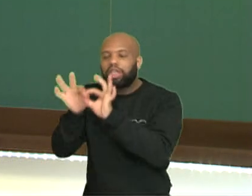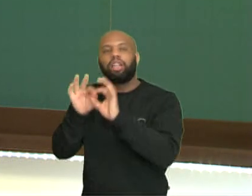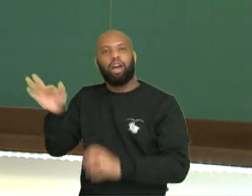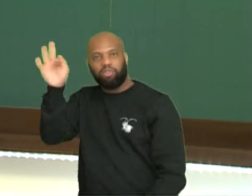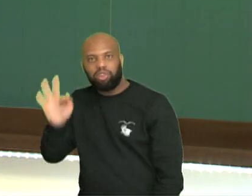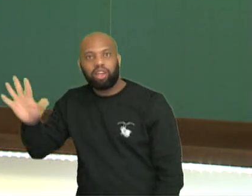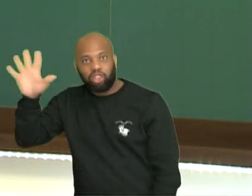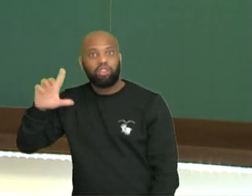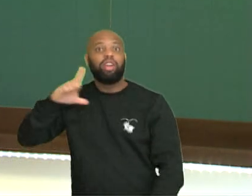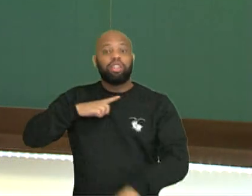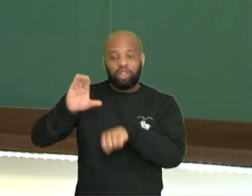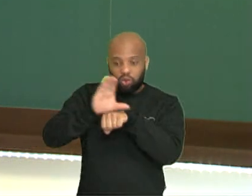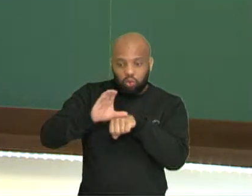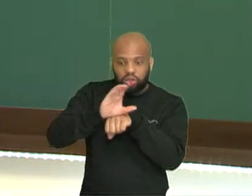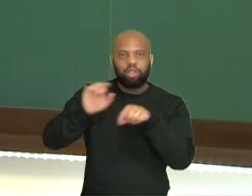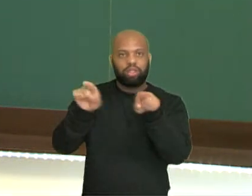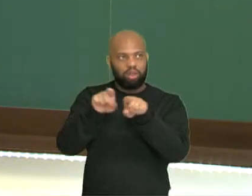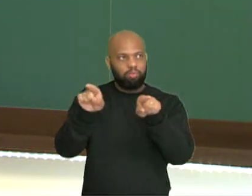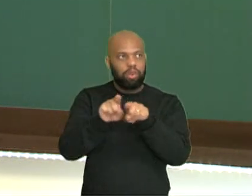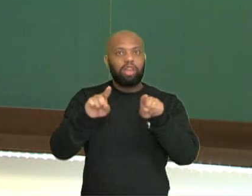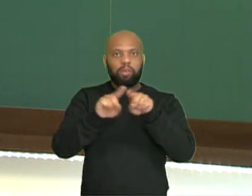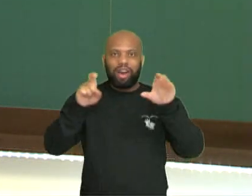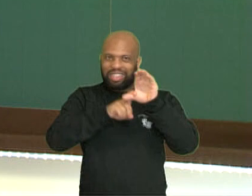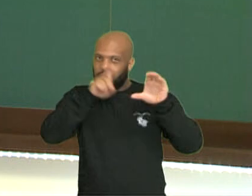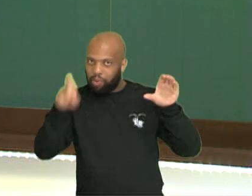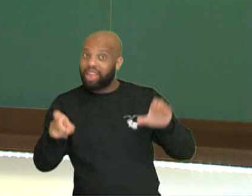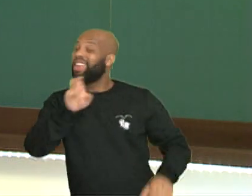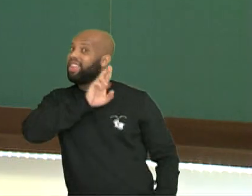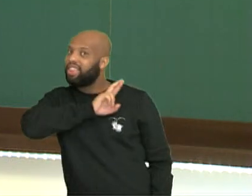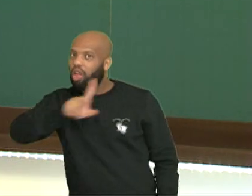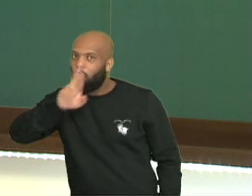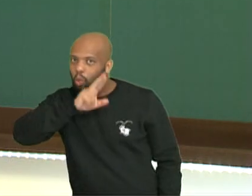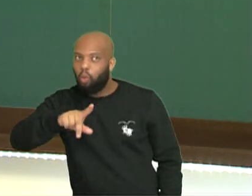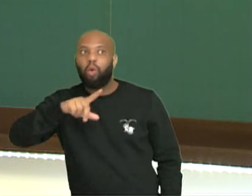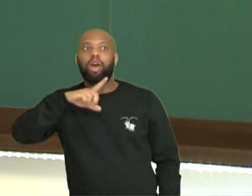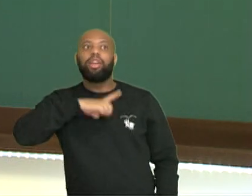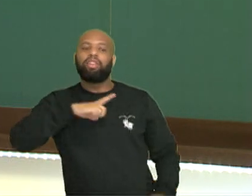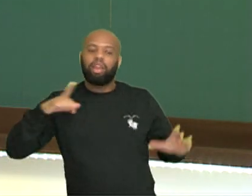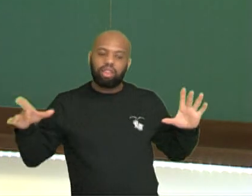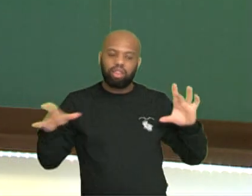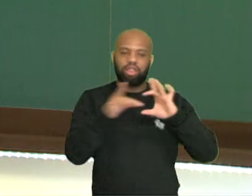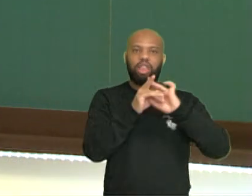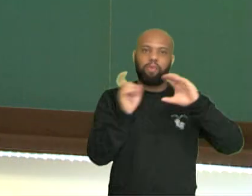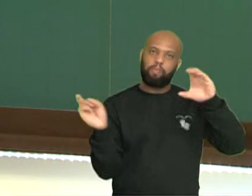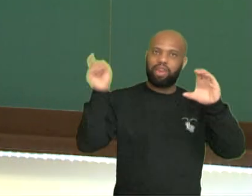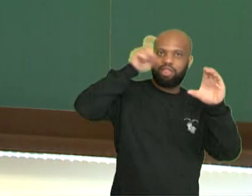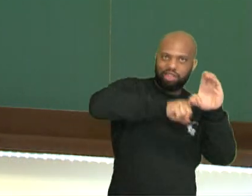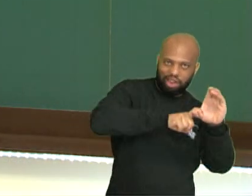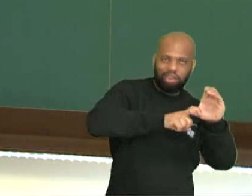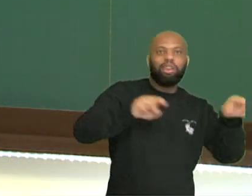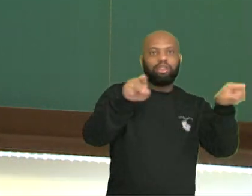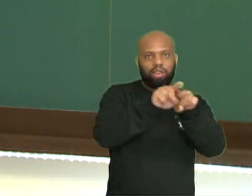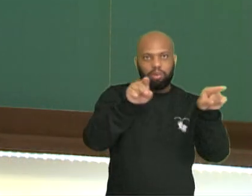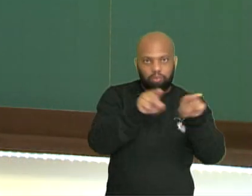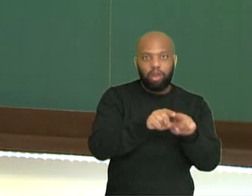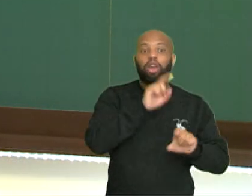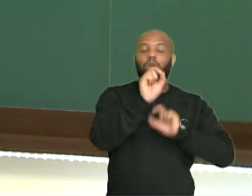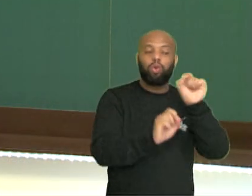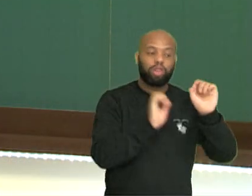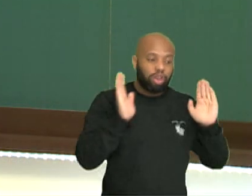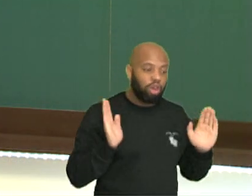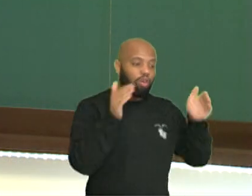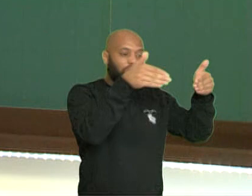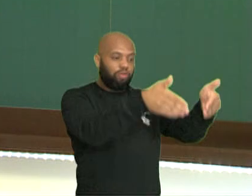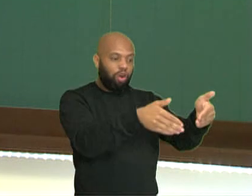possuem Constituição, mas não são completamente independentes. Elas são interdependentes e dependentes da centralidade